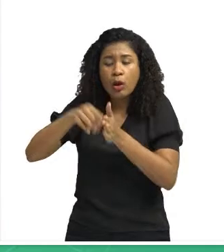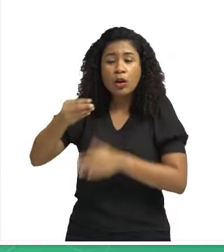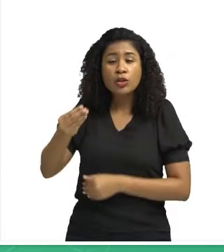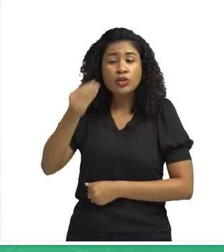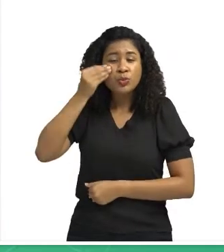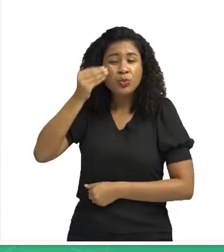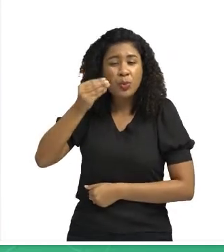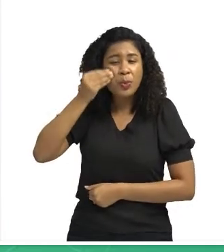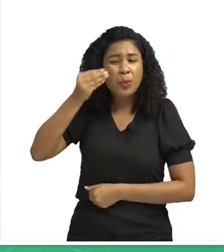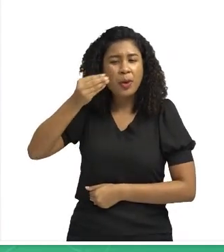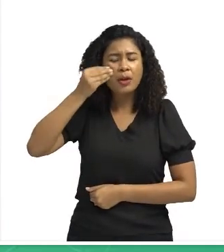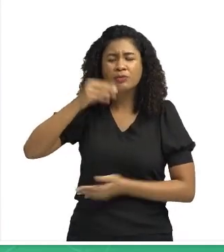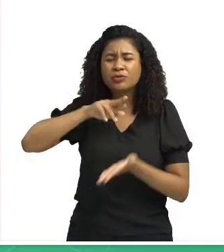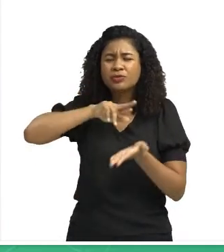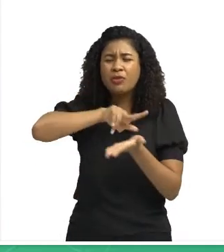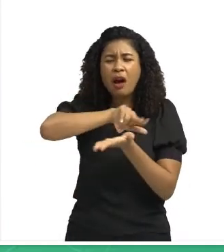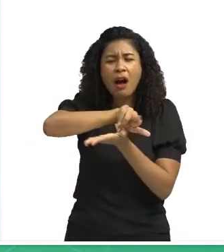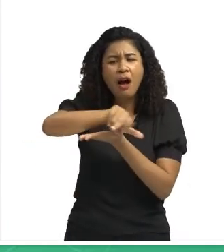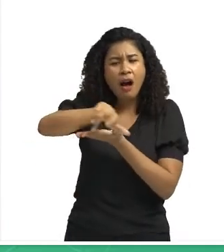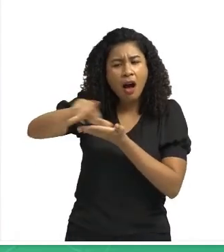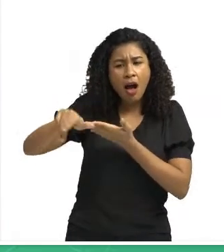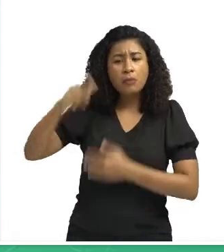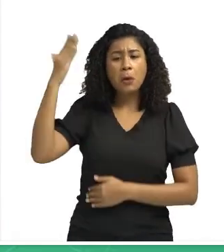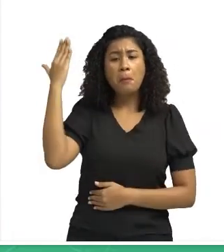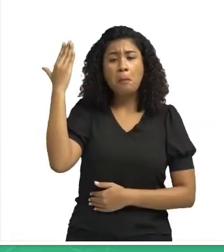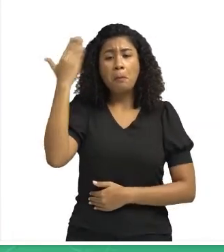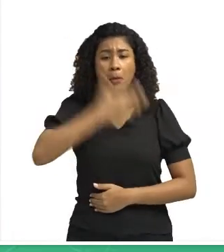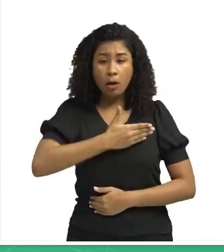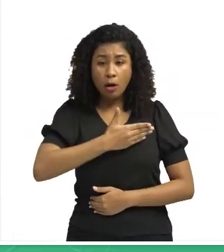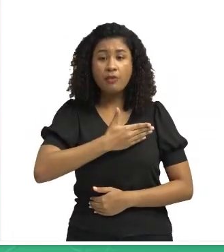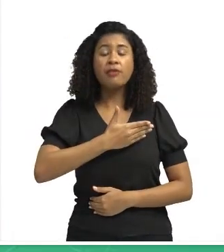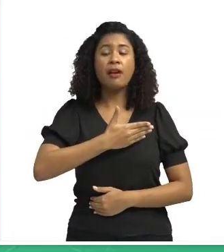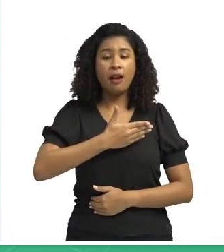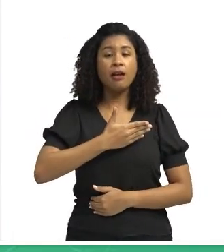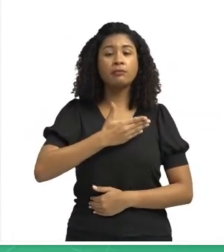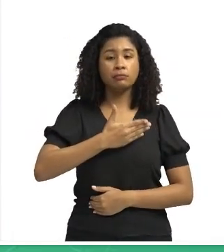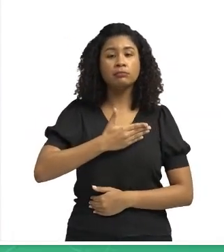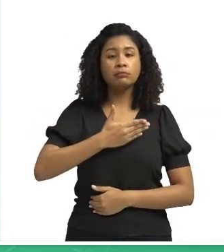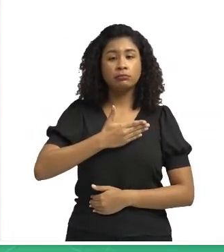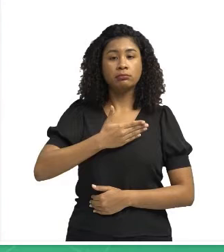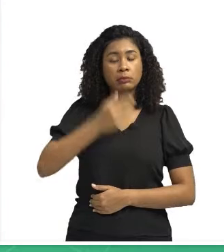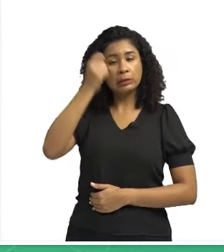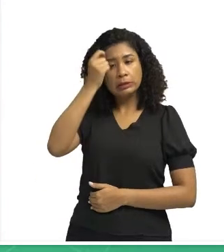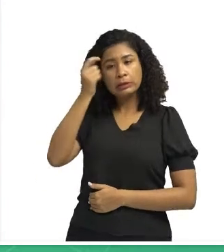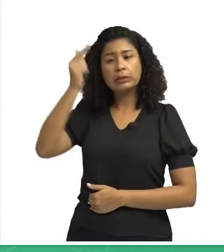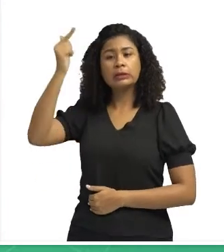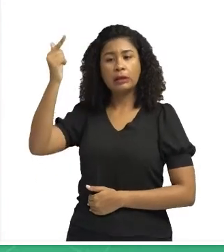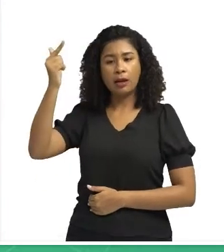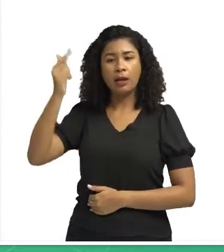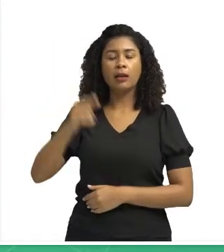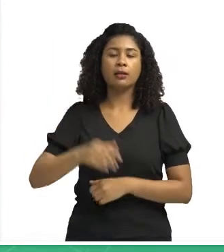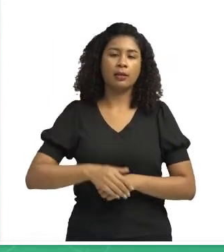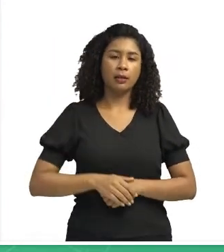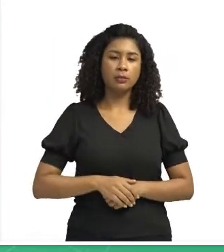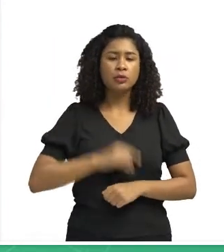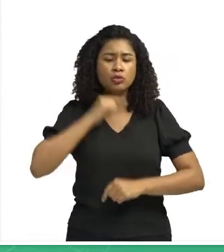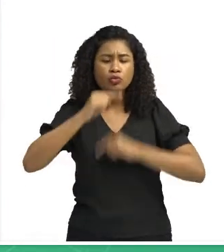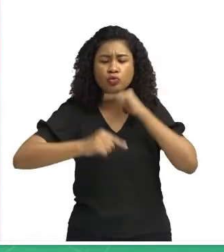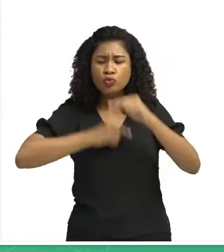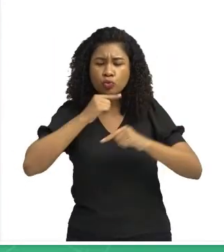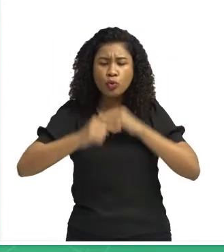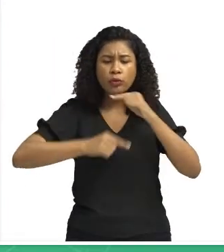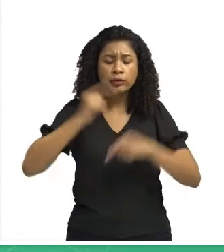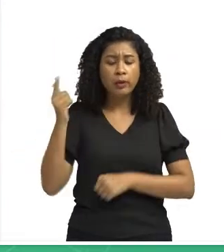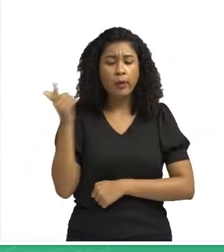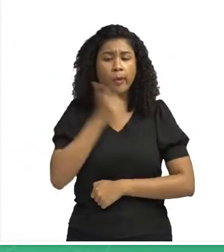diversos experimentos para comprovar as suas hipóteses, para responder às suas perguntas sobre